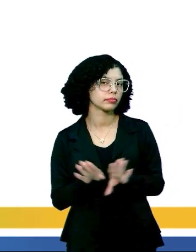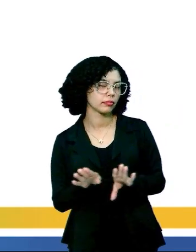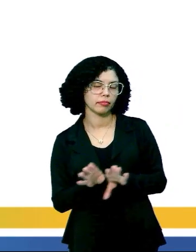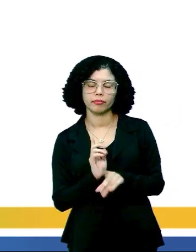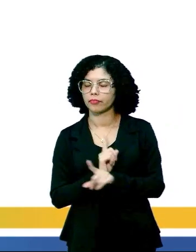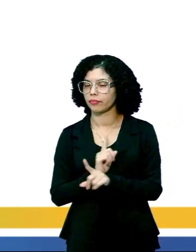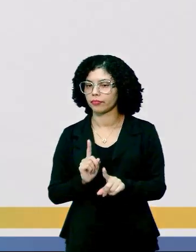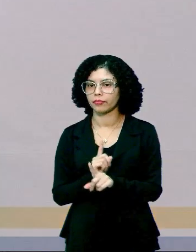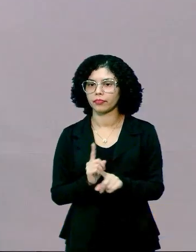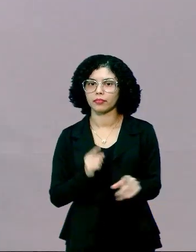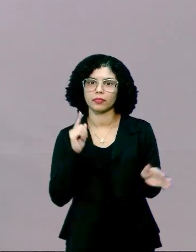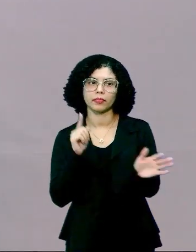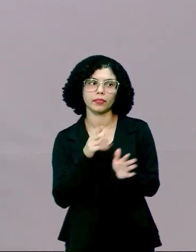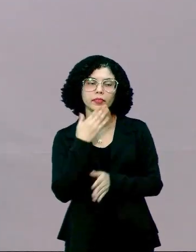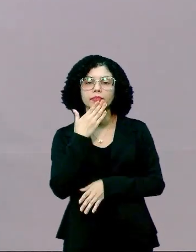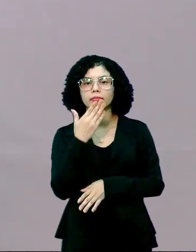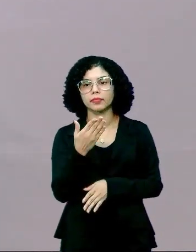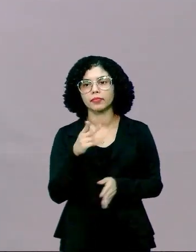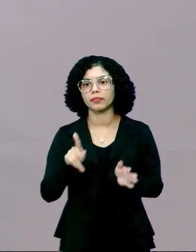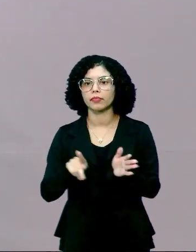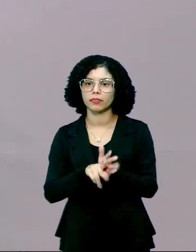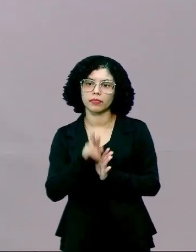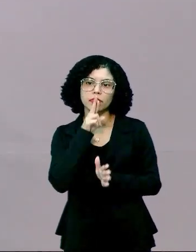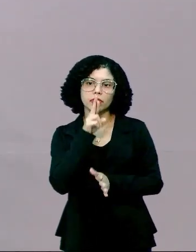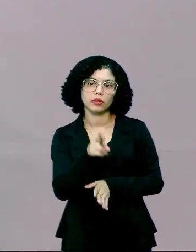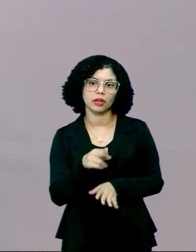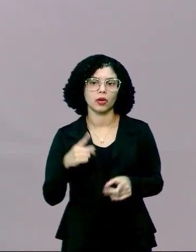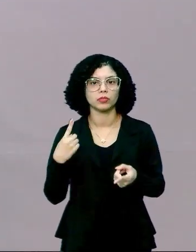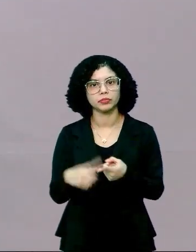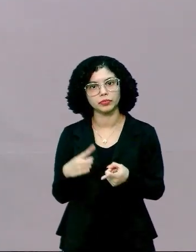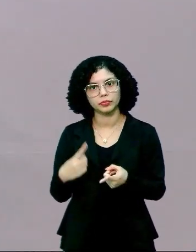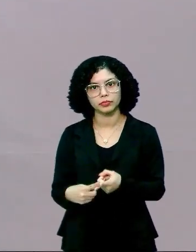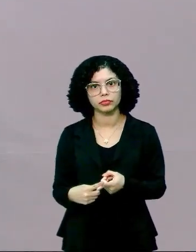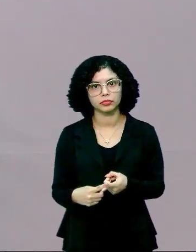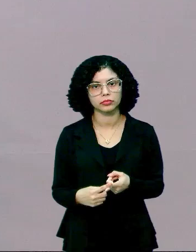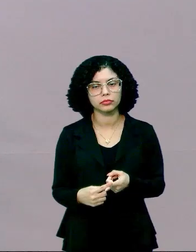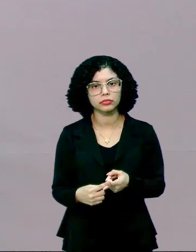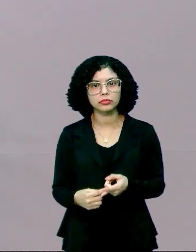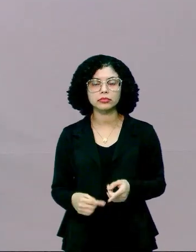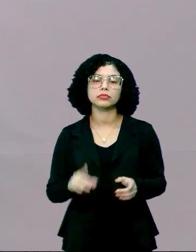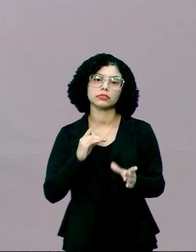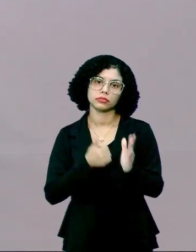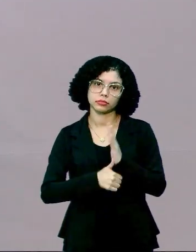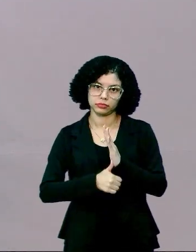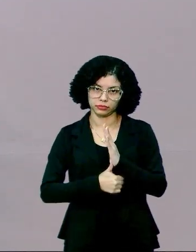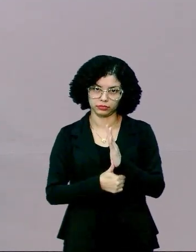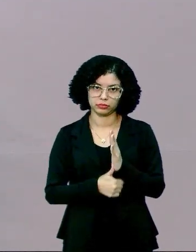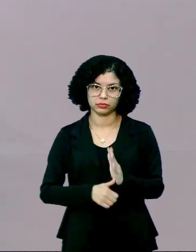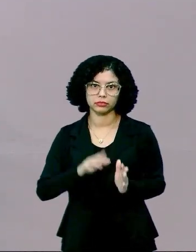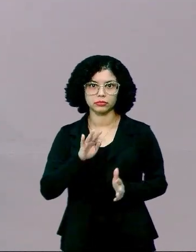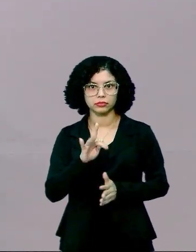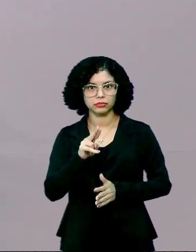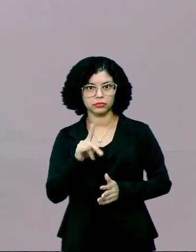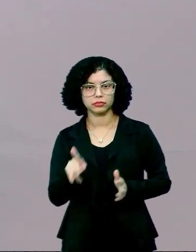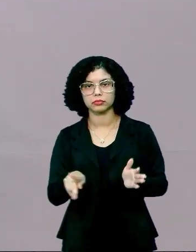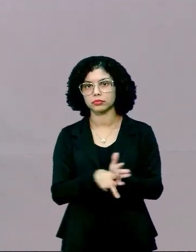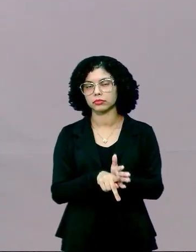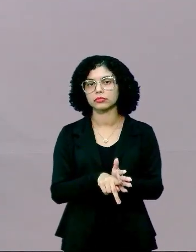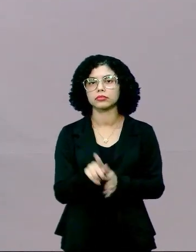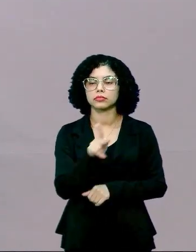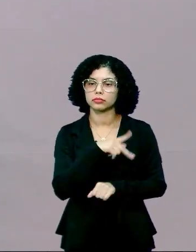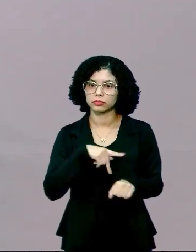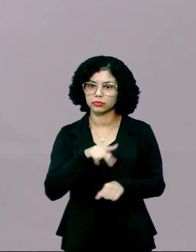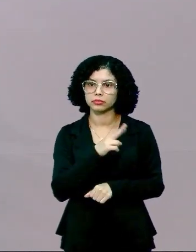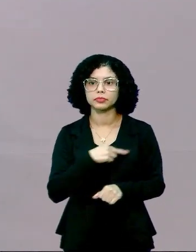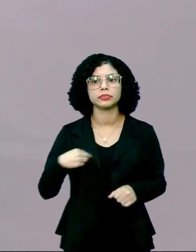Também não é essa a nossa questão, até porque está falando sobre a questão identitária, étnica de um país, né,